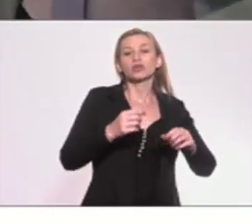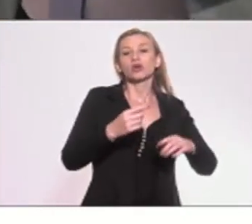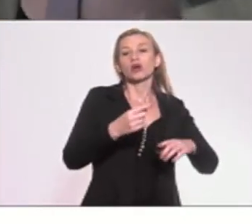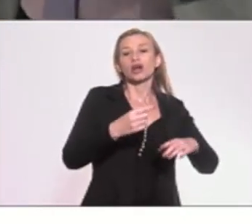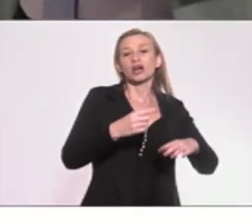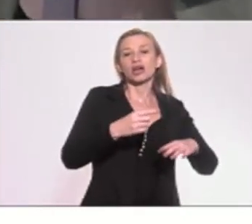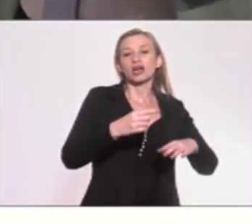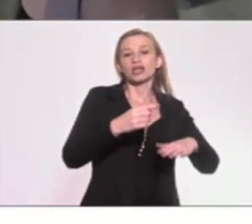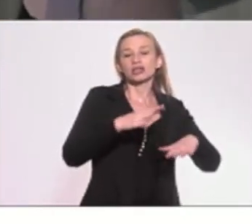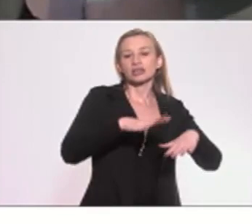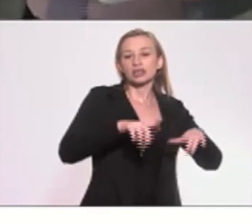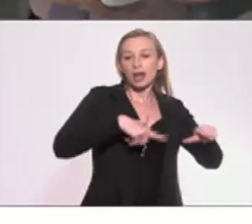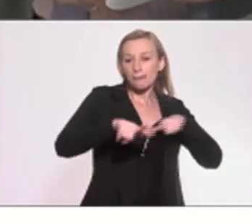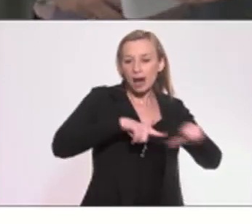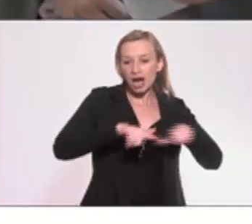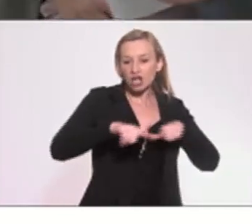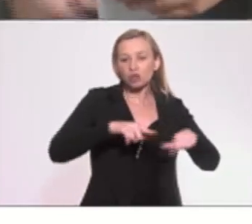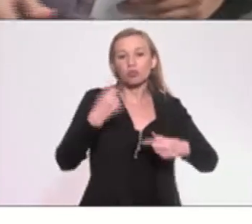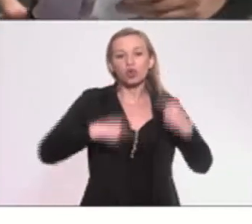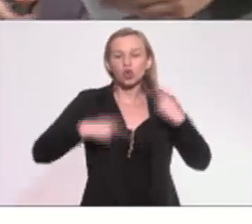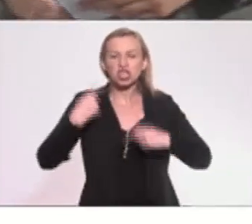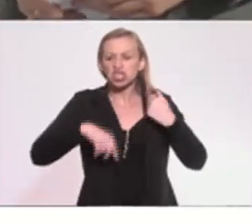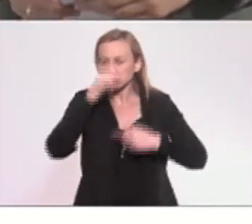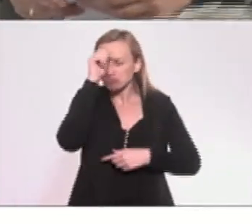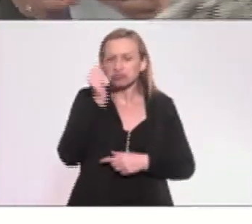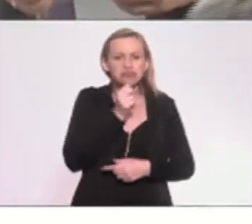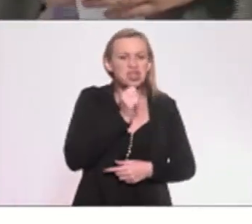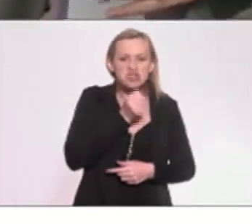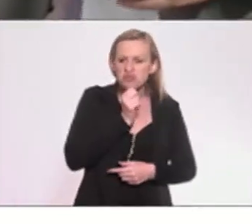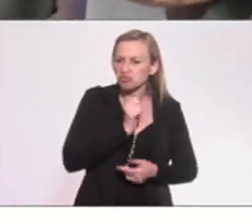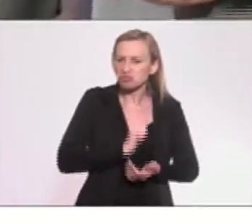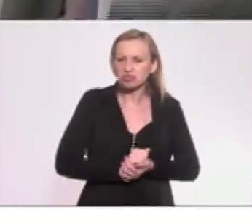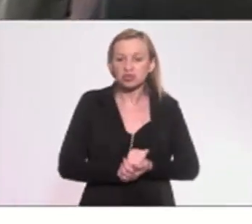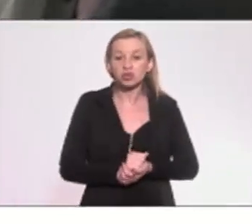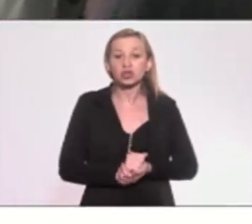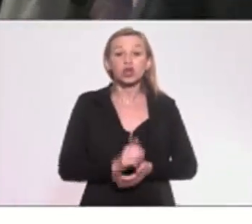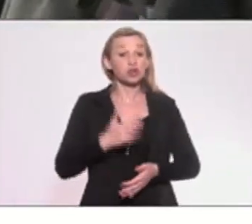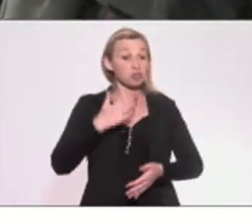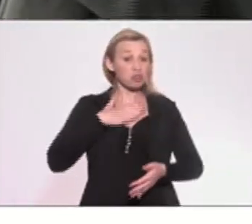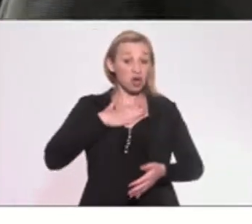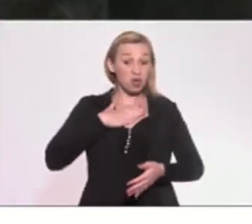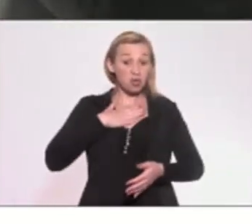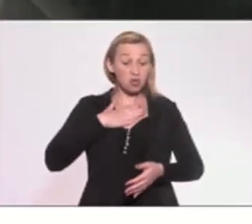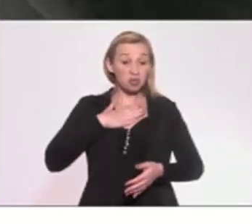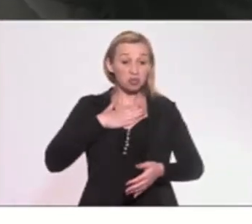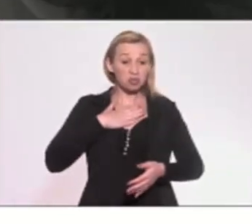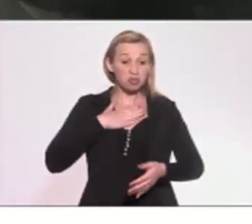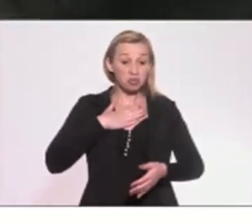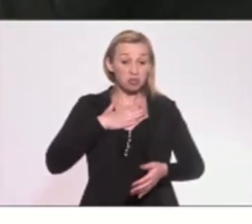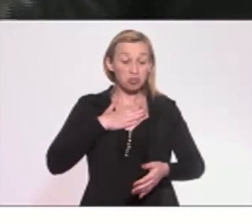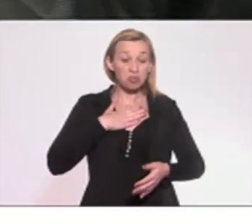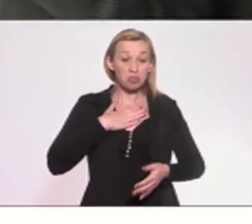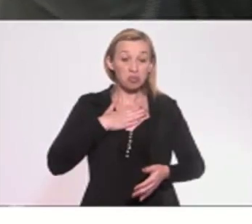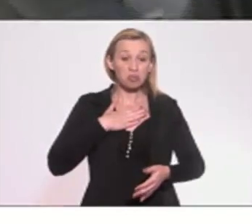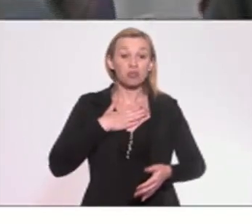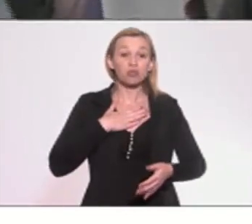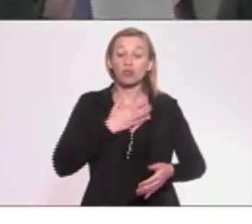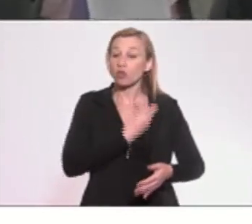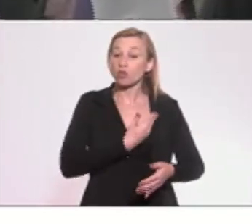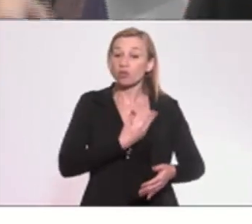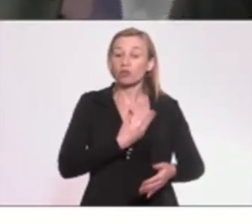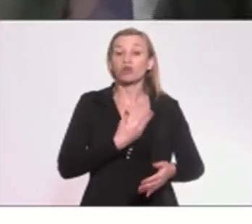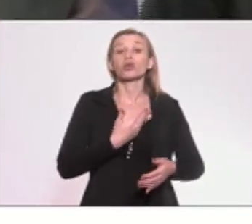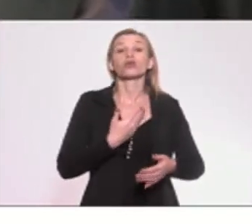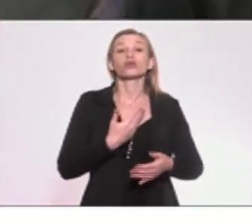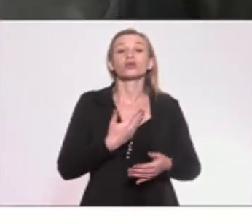governo for, nem no próprio governo do meu partido, quando assumiu